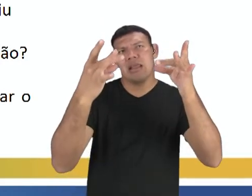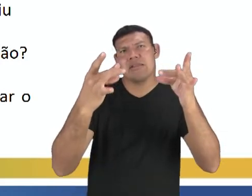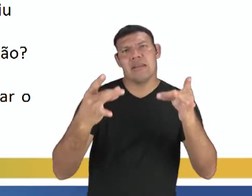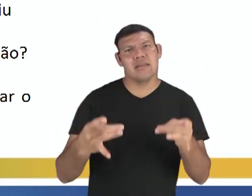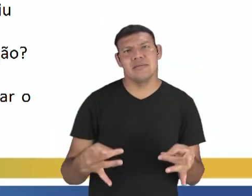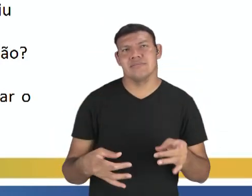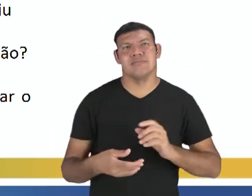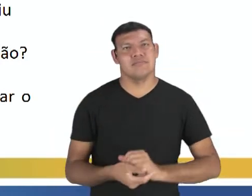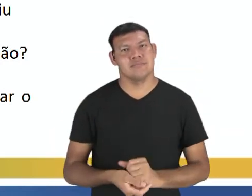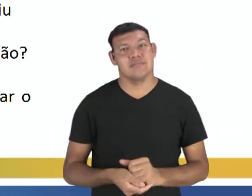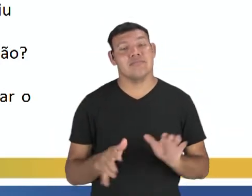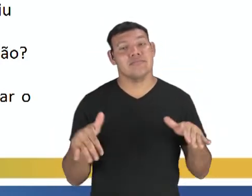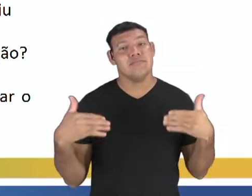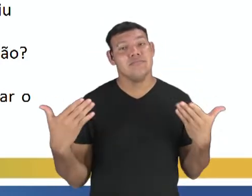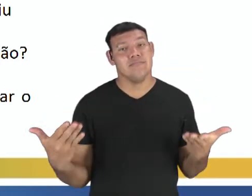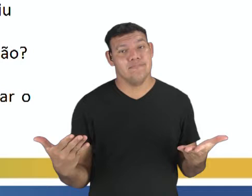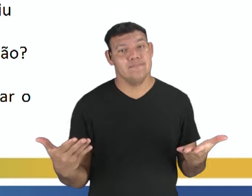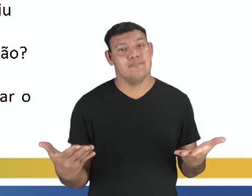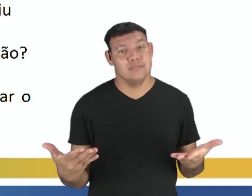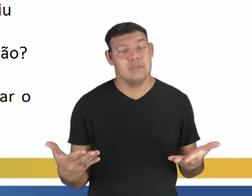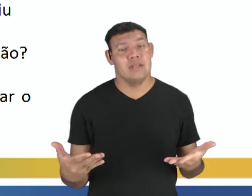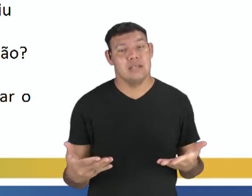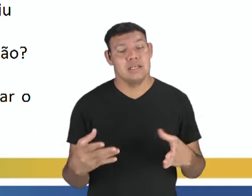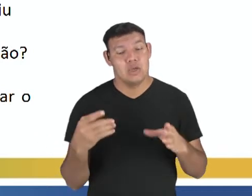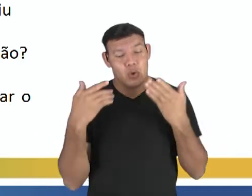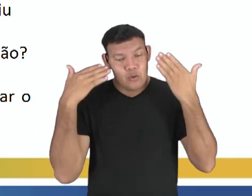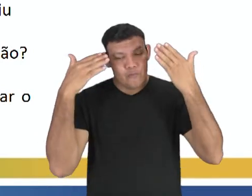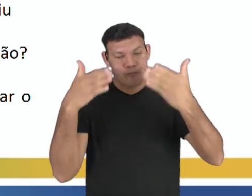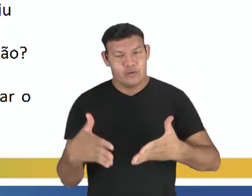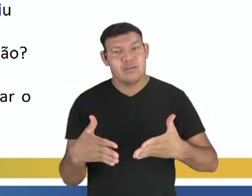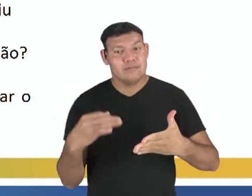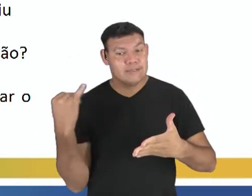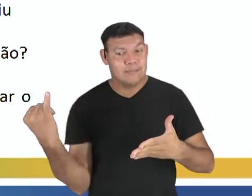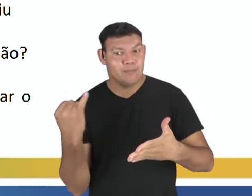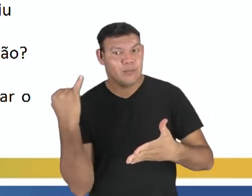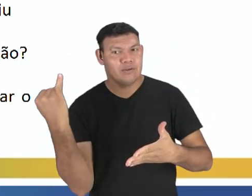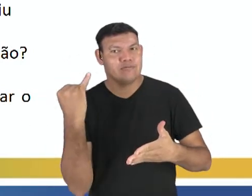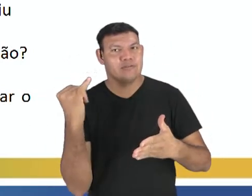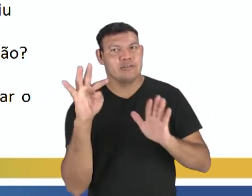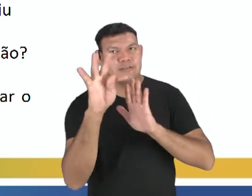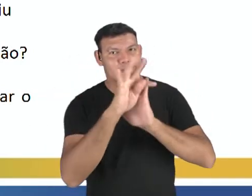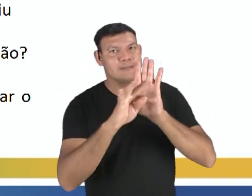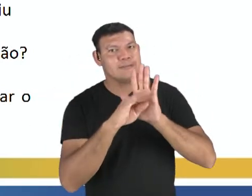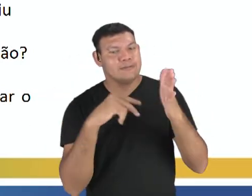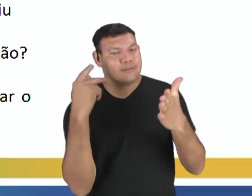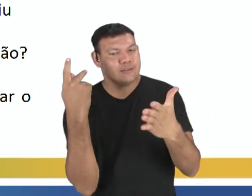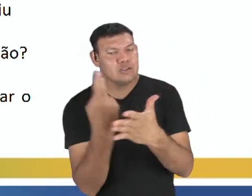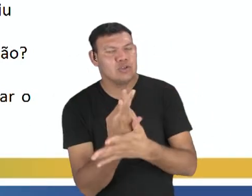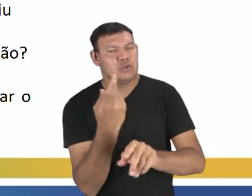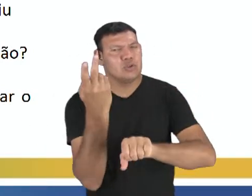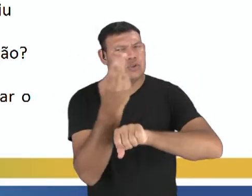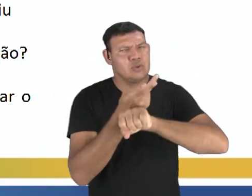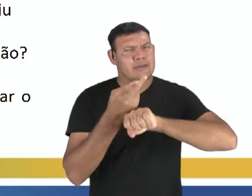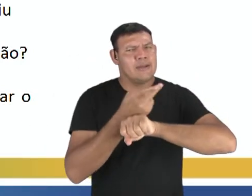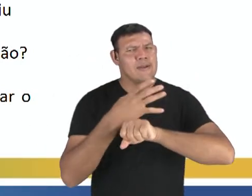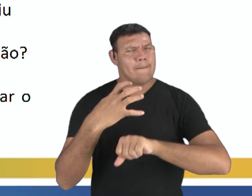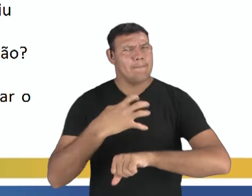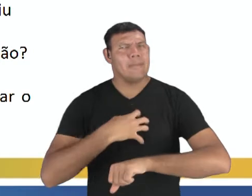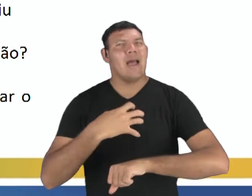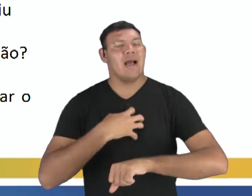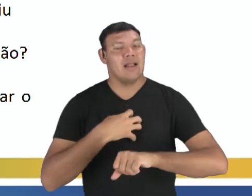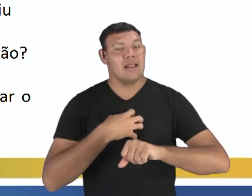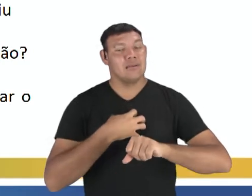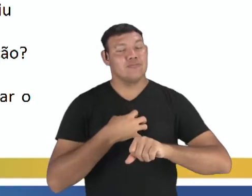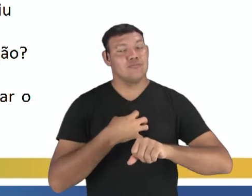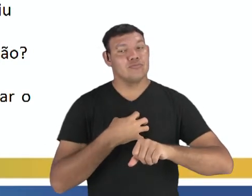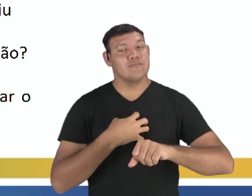descrevendo. Então, para encontrar a essência do texto, é preciso partir dos fatos e procurar o sentido que eles